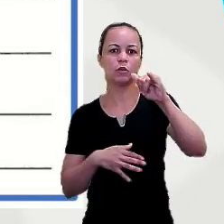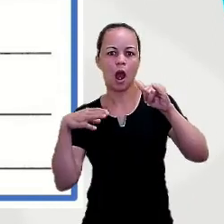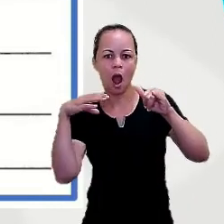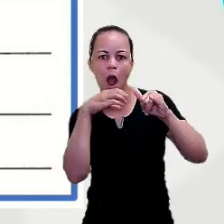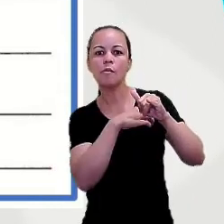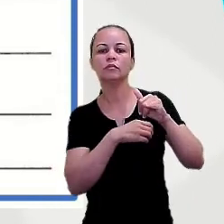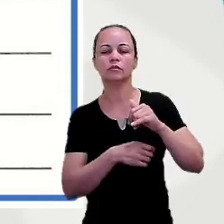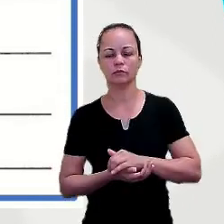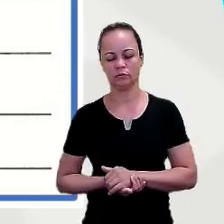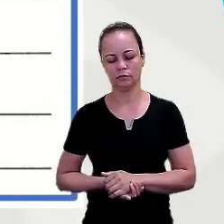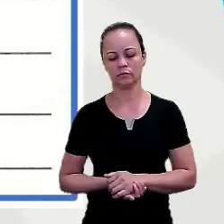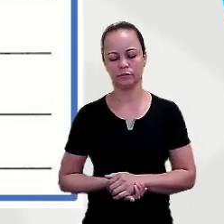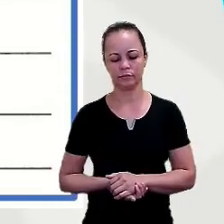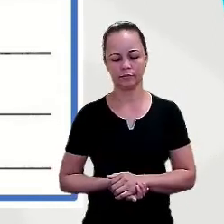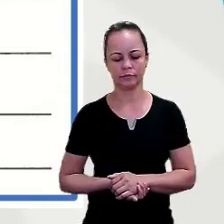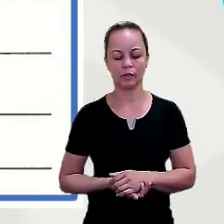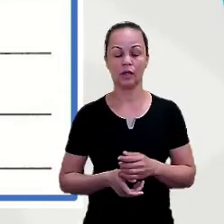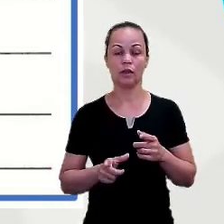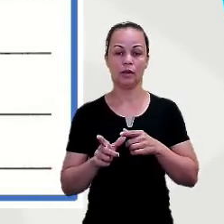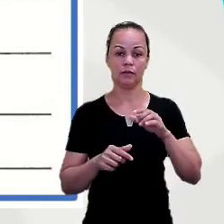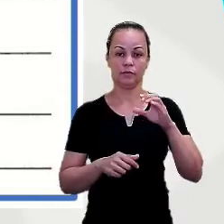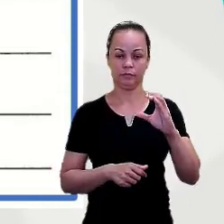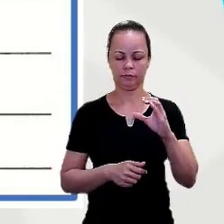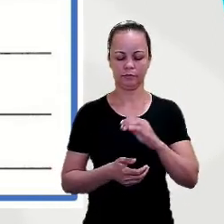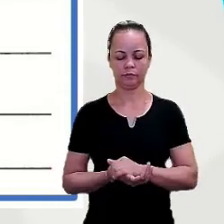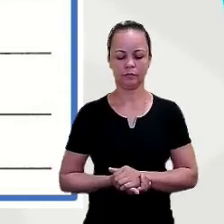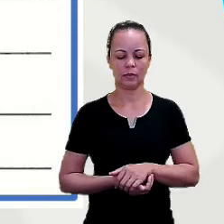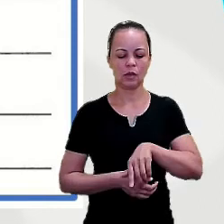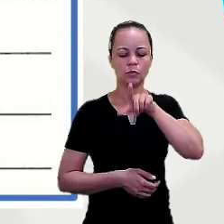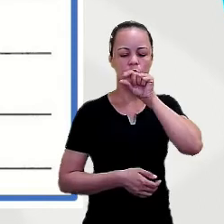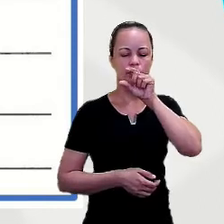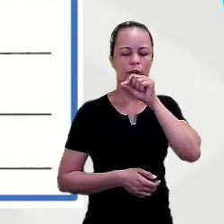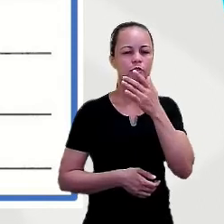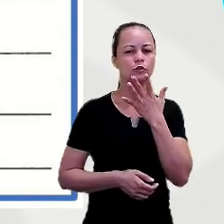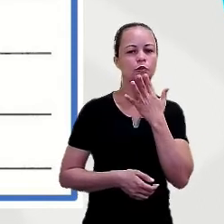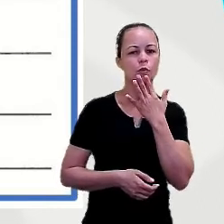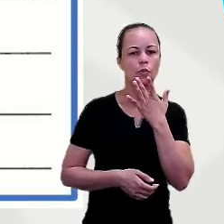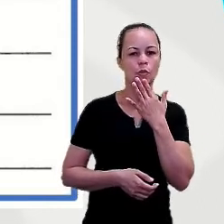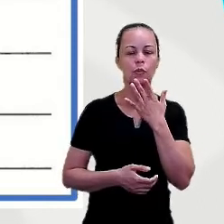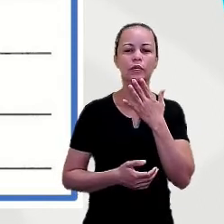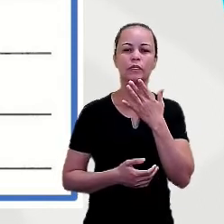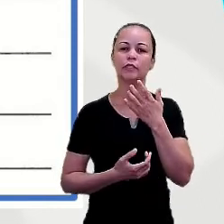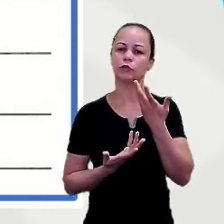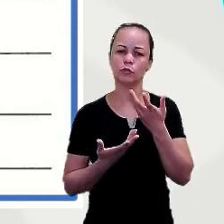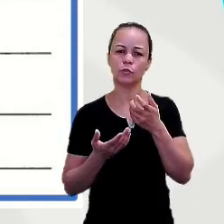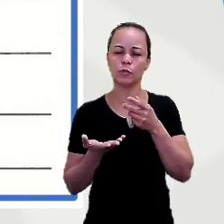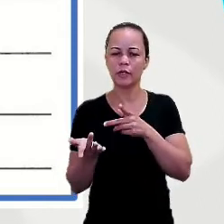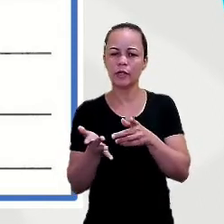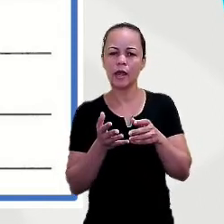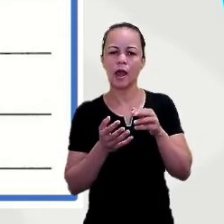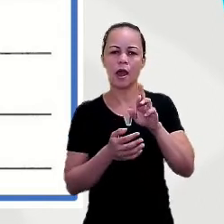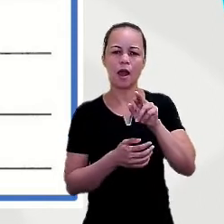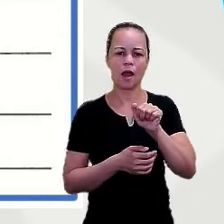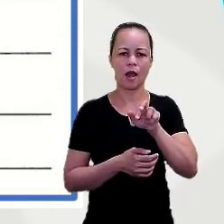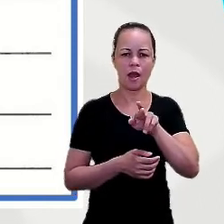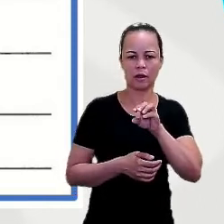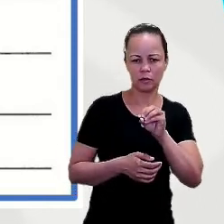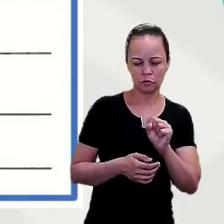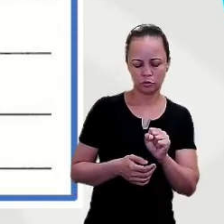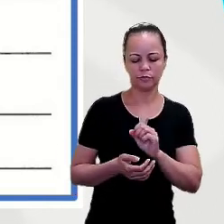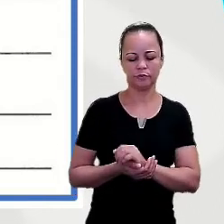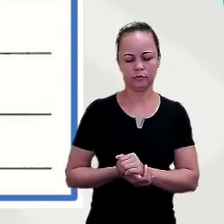Letra C. Os pássaros eram coloridos e raros. Os pássaros